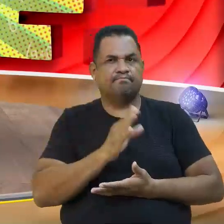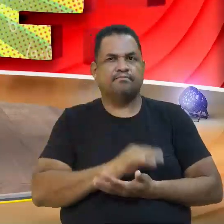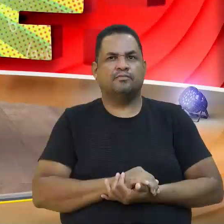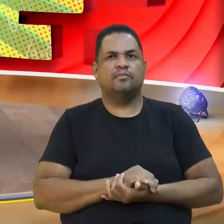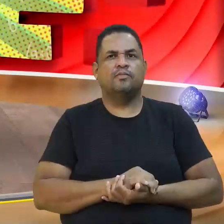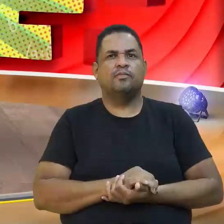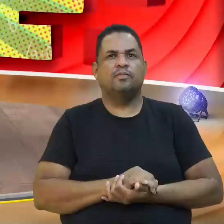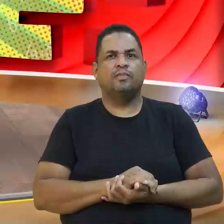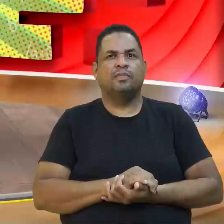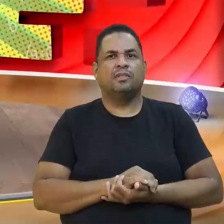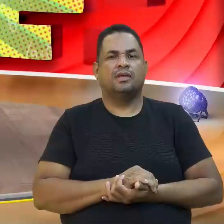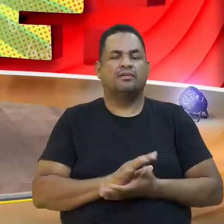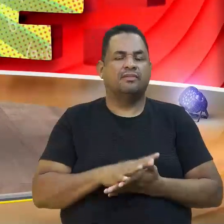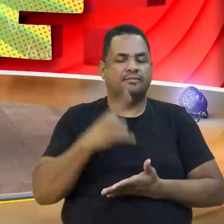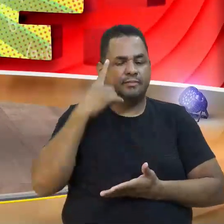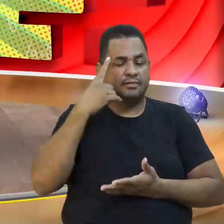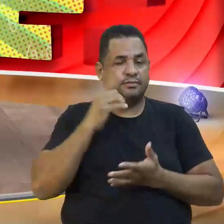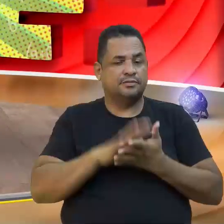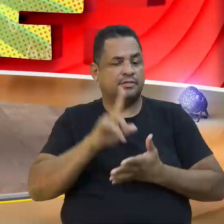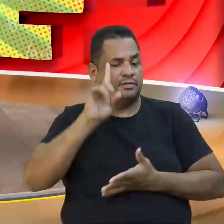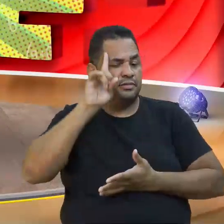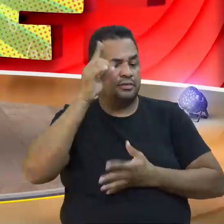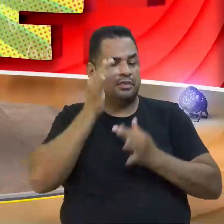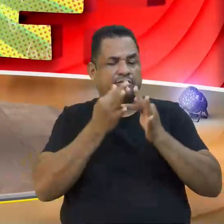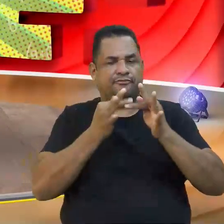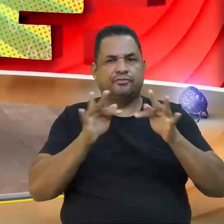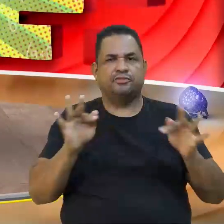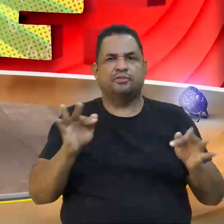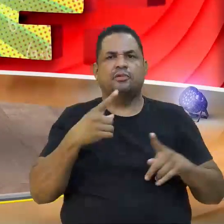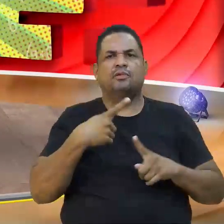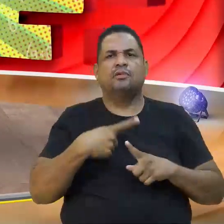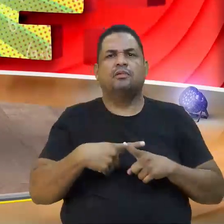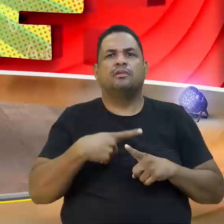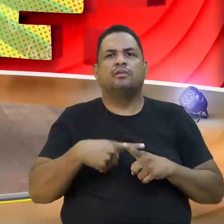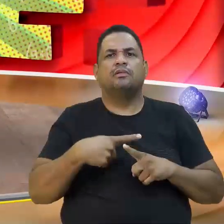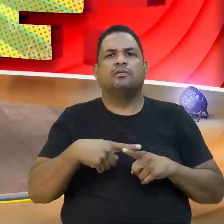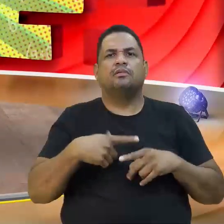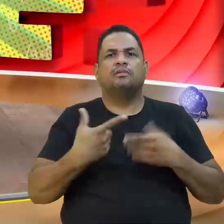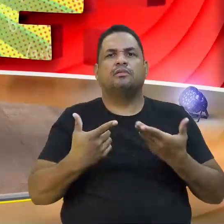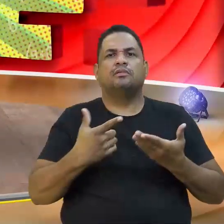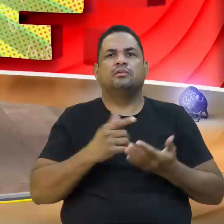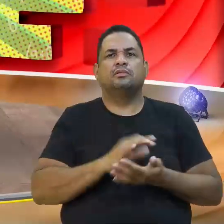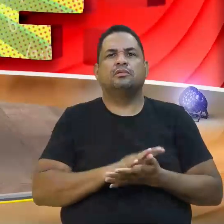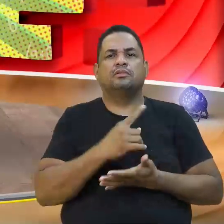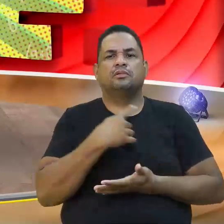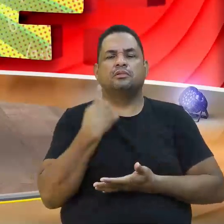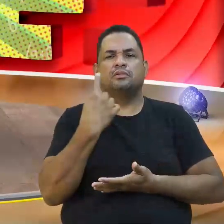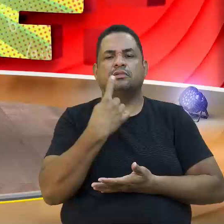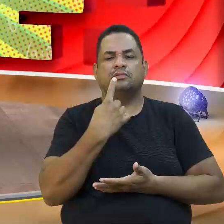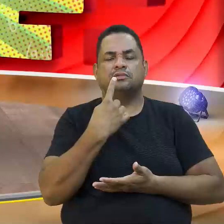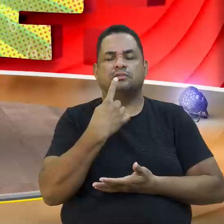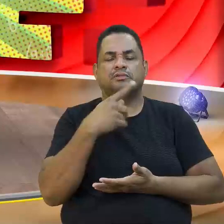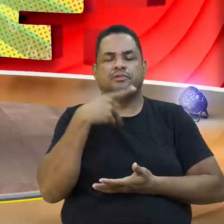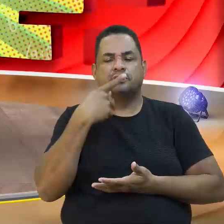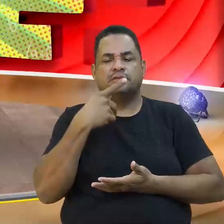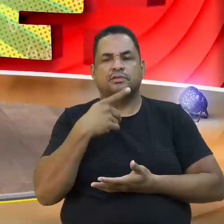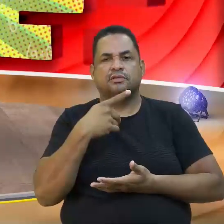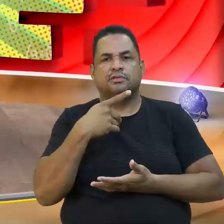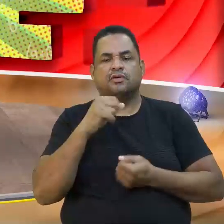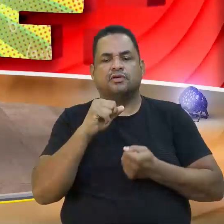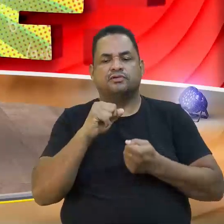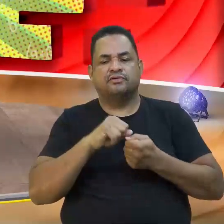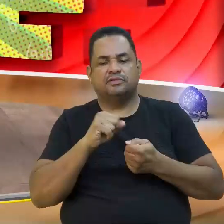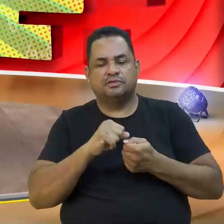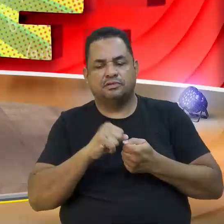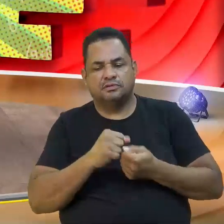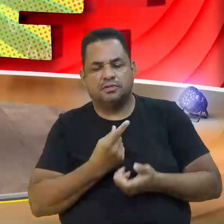vai associando a ideia da função. Por quê? Tudo que nós fazemos no nosso dia a dia, que envolve parte financeira,